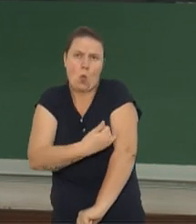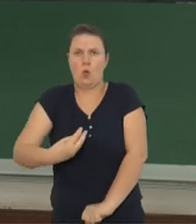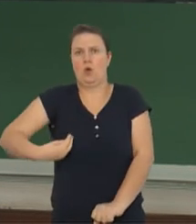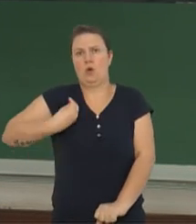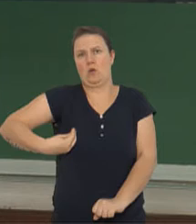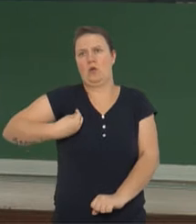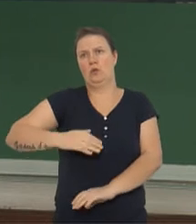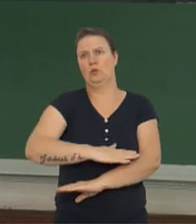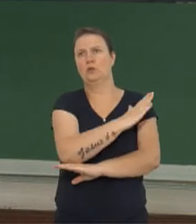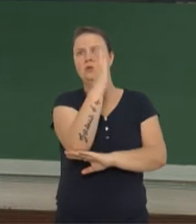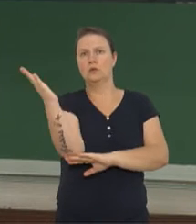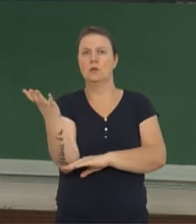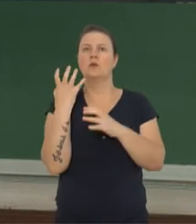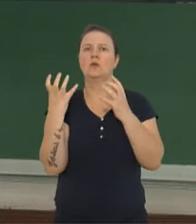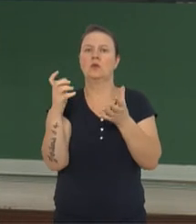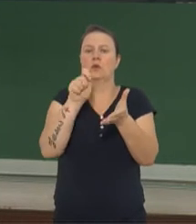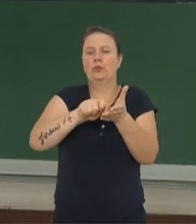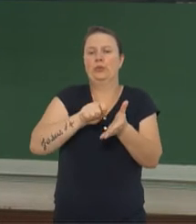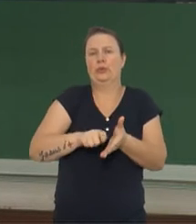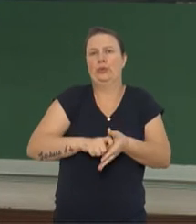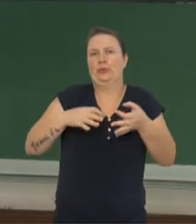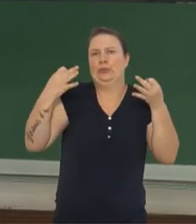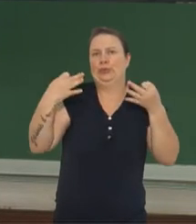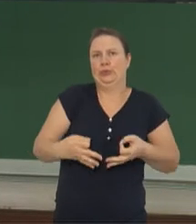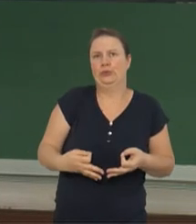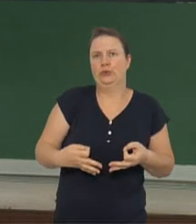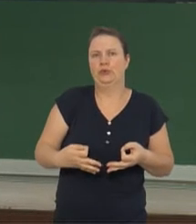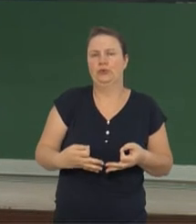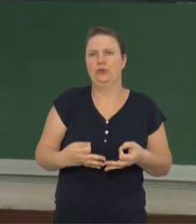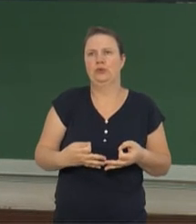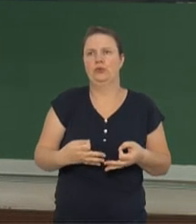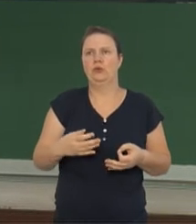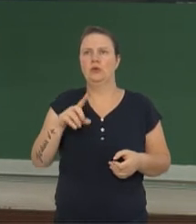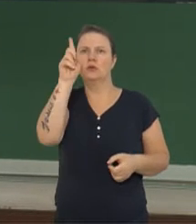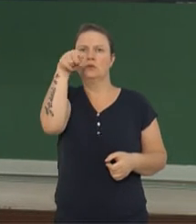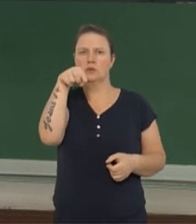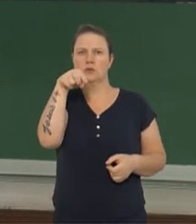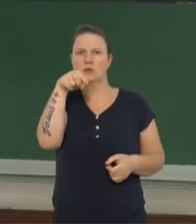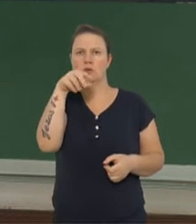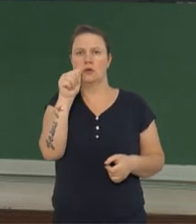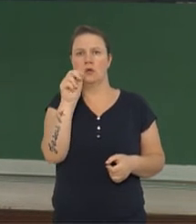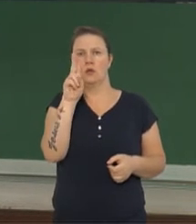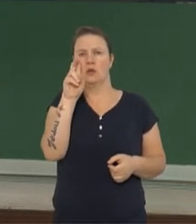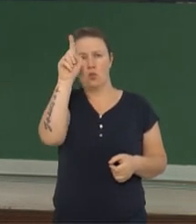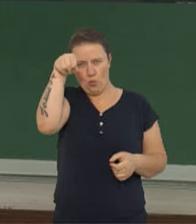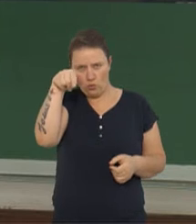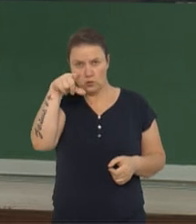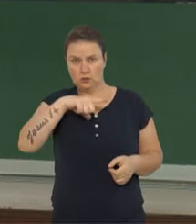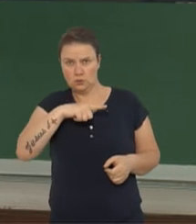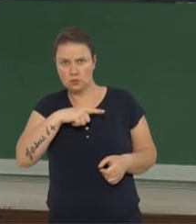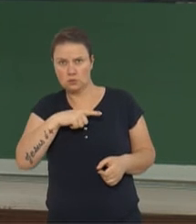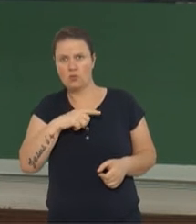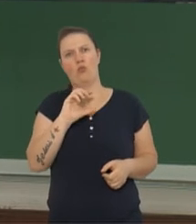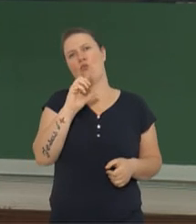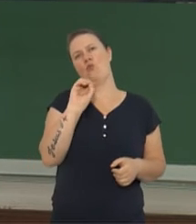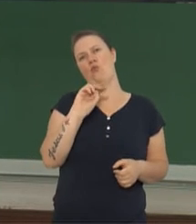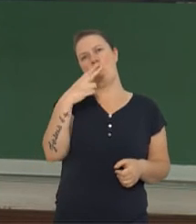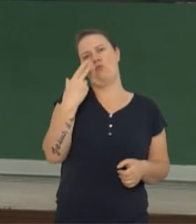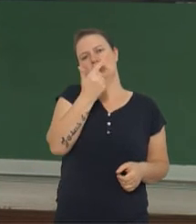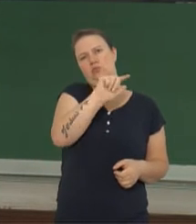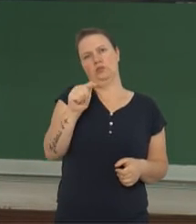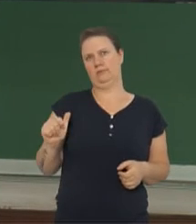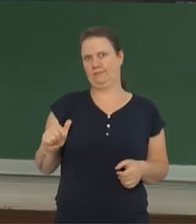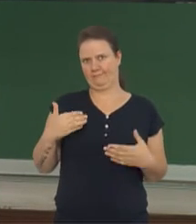então quero uma escrita correta. Acentua ou não acentua a palavra um na expressão a um hay fuego